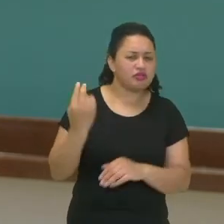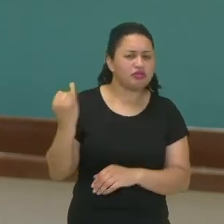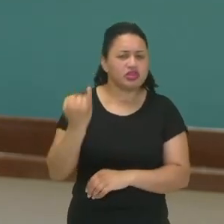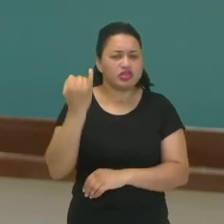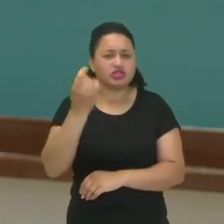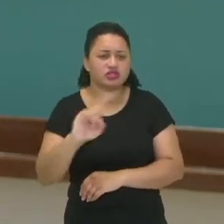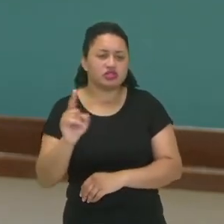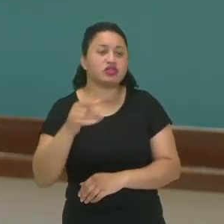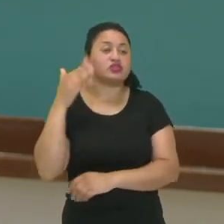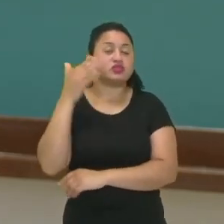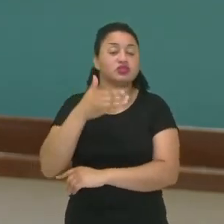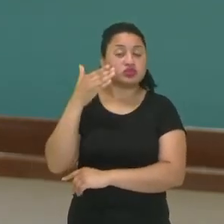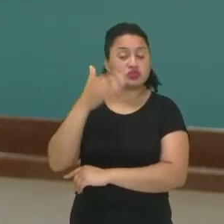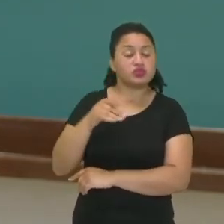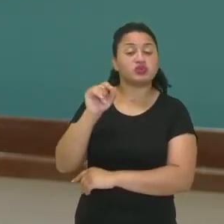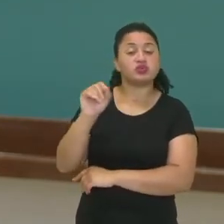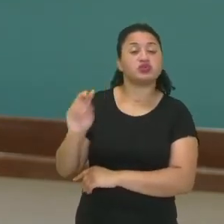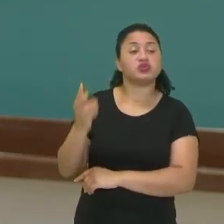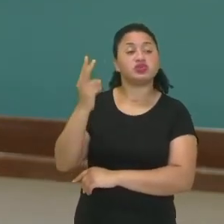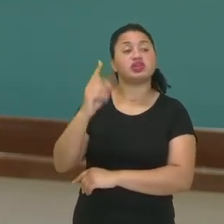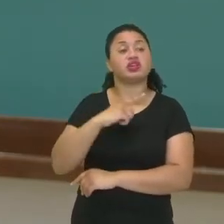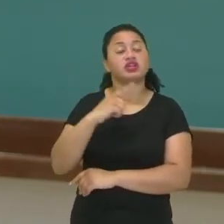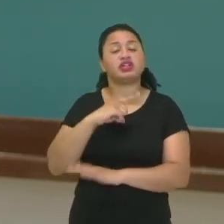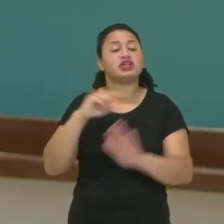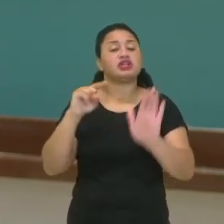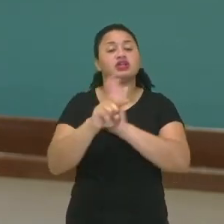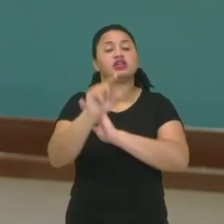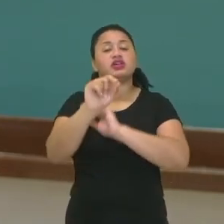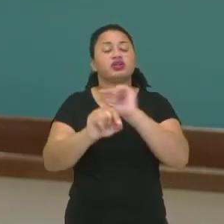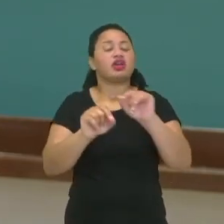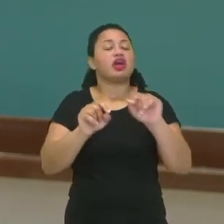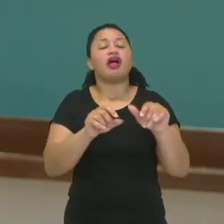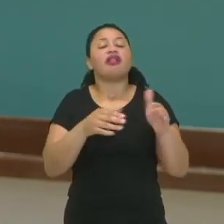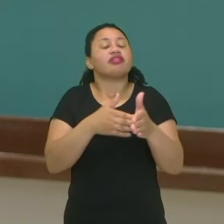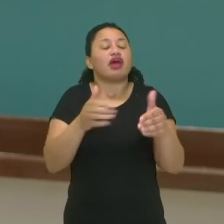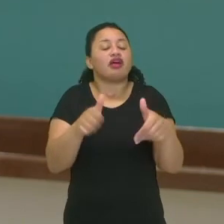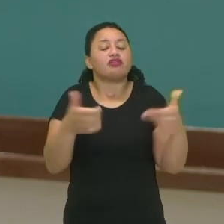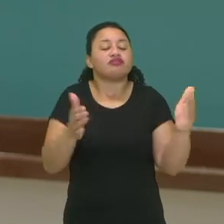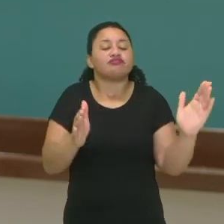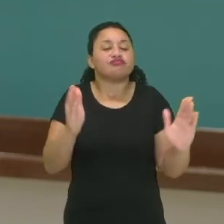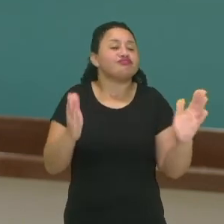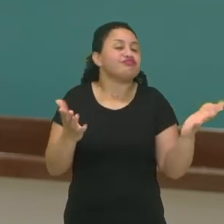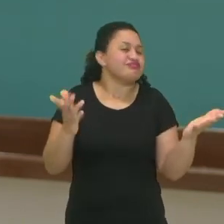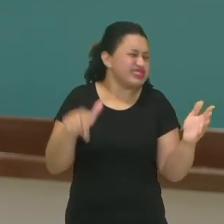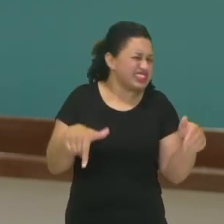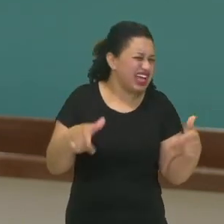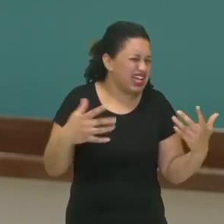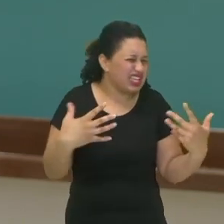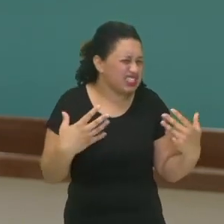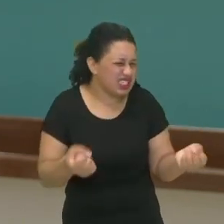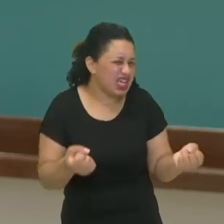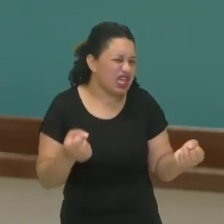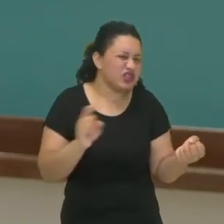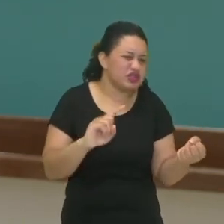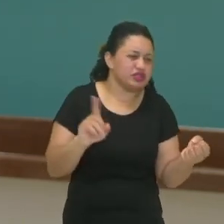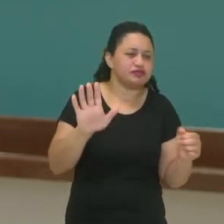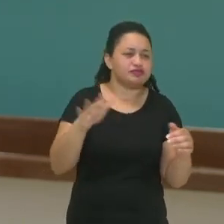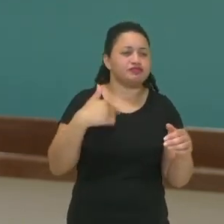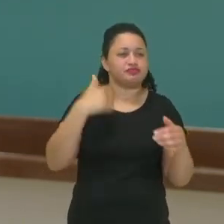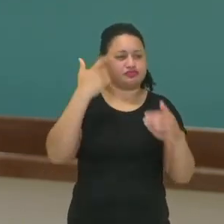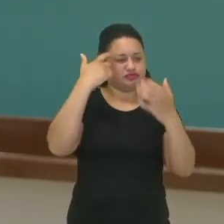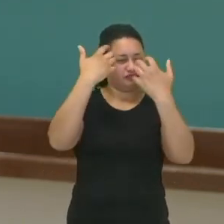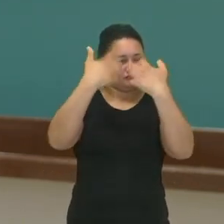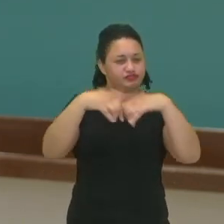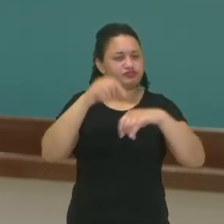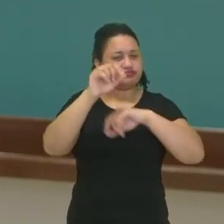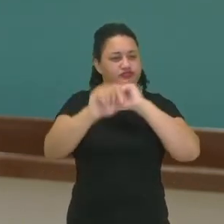argumentativo, meus queridos, nós temos uma questão de validade do argumento. Se aquele argumento é válido, vamos parar e pensar. Vamos deixar um pouquinho a